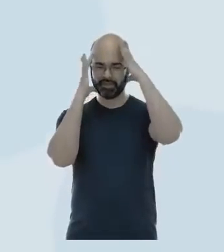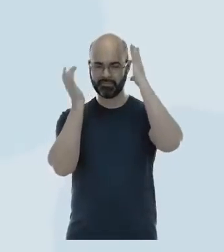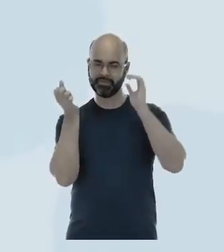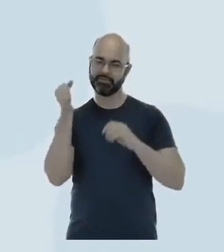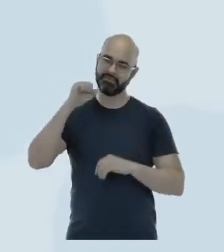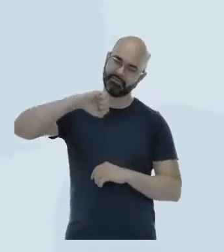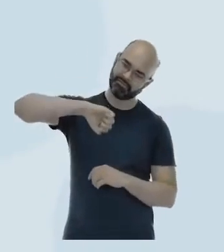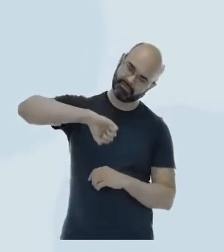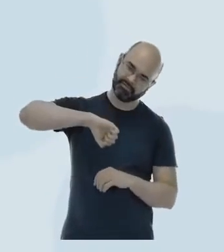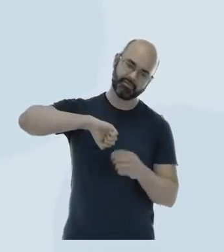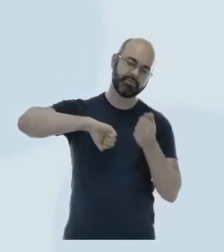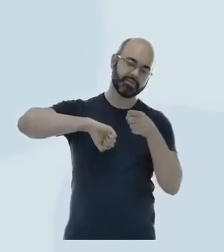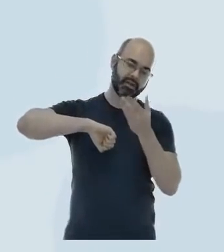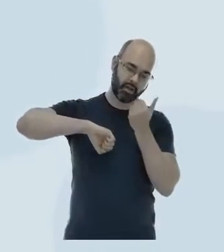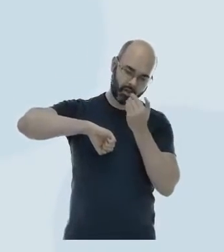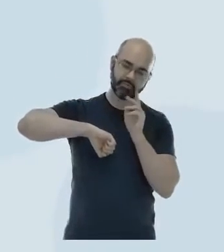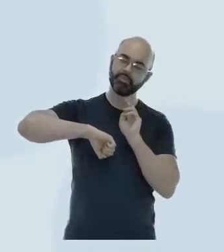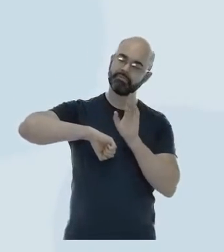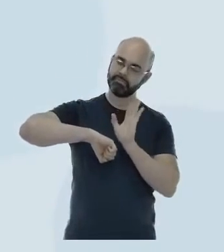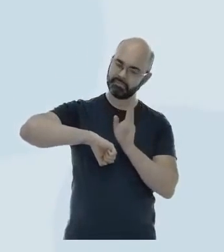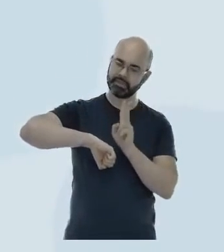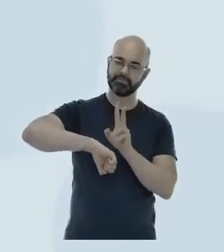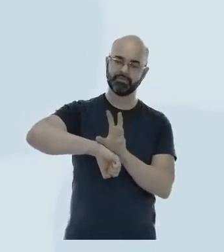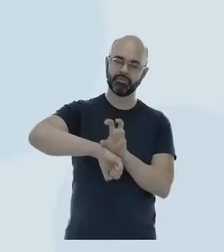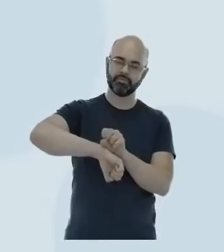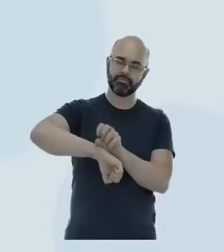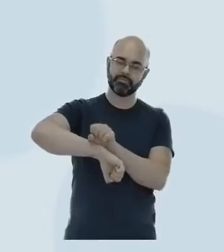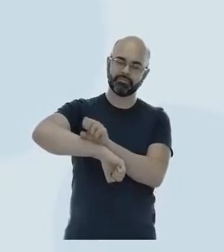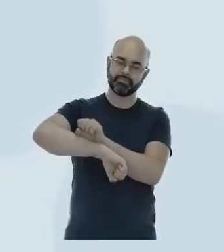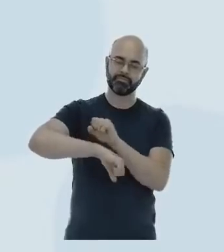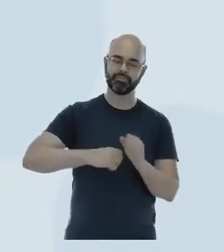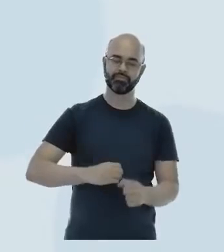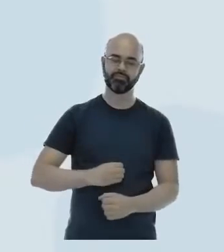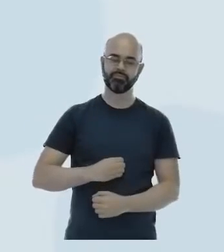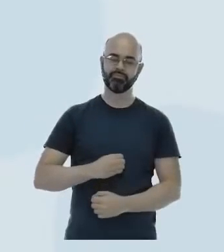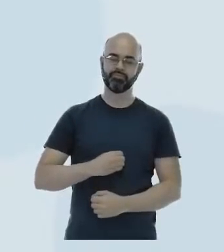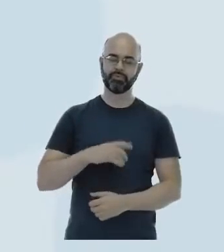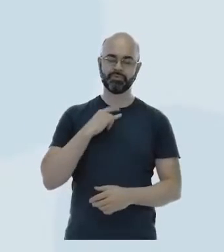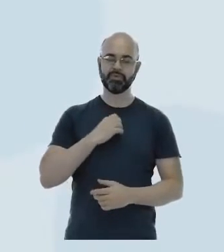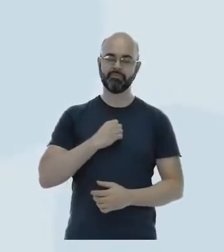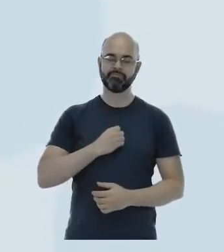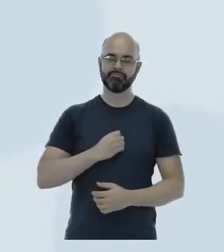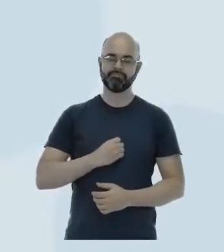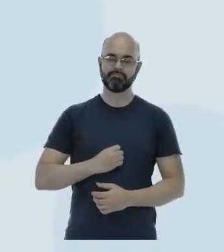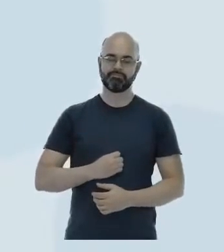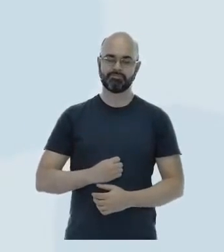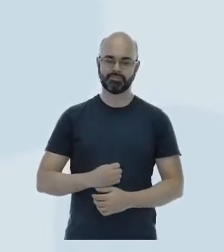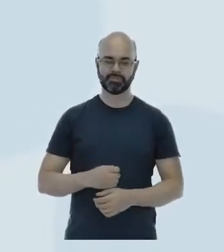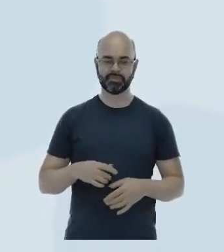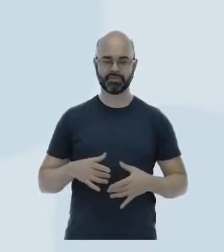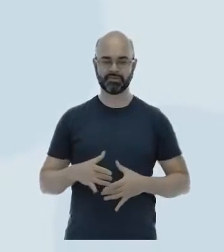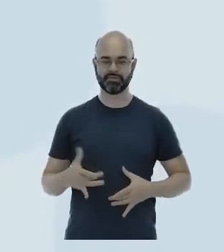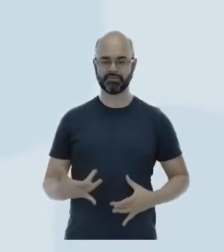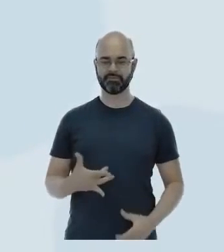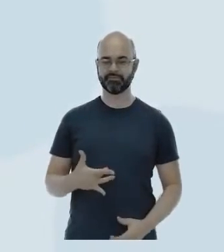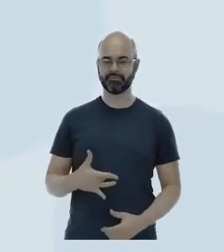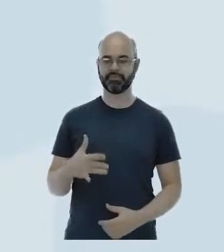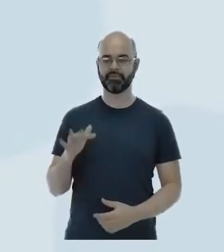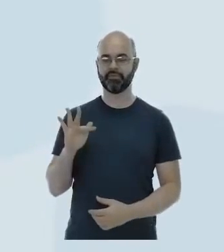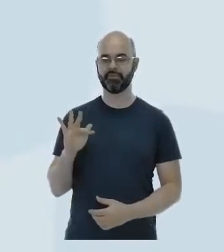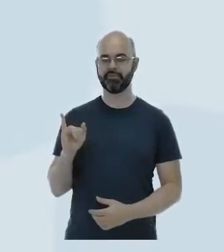chegar aqui, ó. Peraí, tem que passar aqui. Esse cara aqui é o fígado, tá? Tem que passar aqui pelo fígado e vir aqui pro estômago,